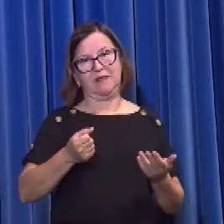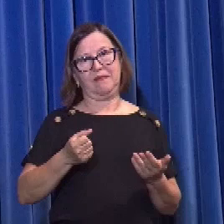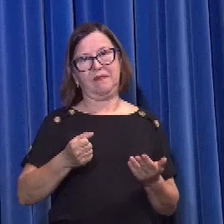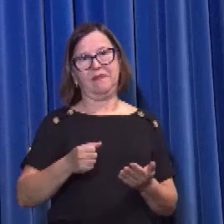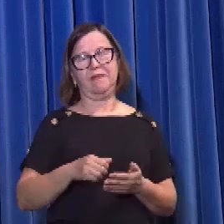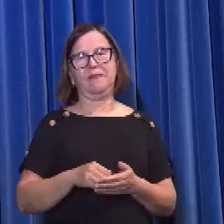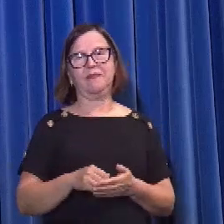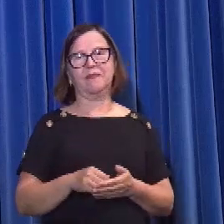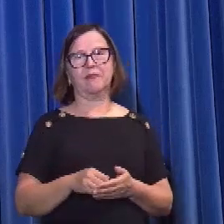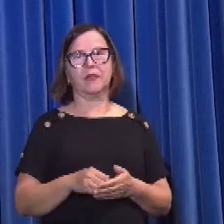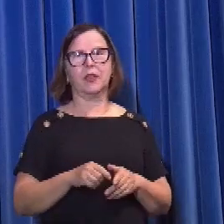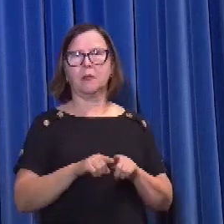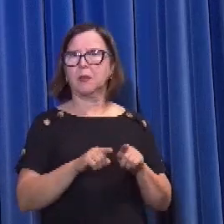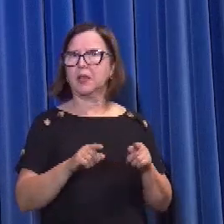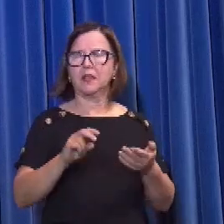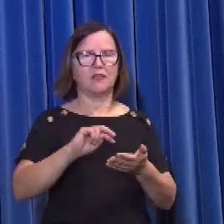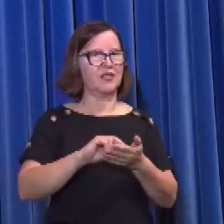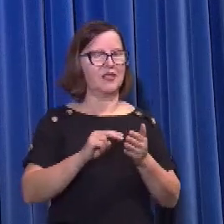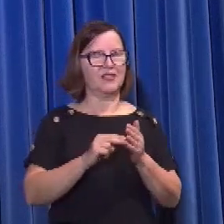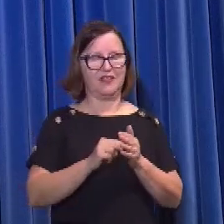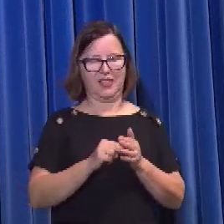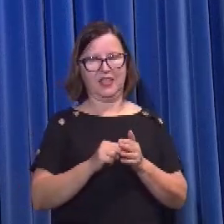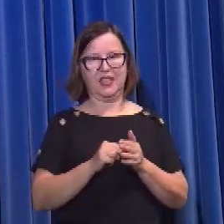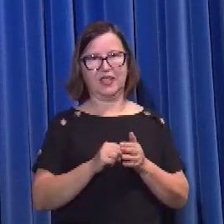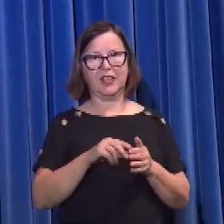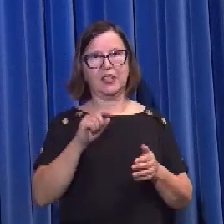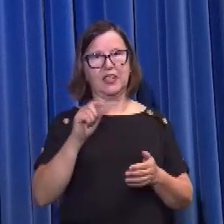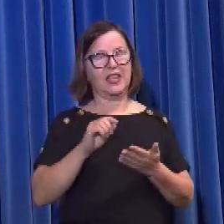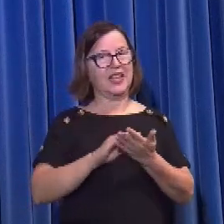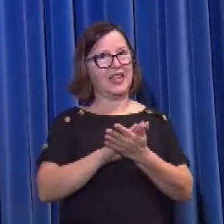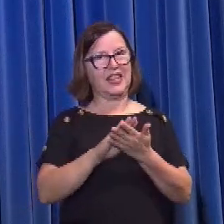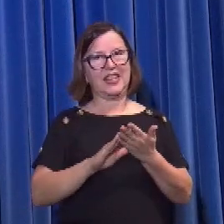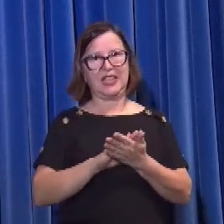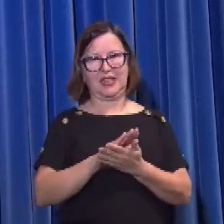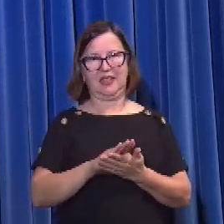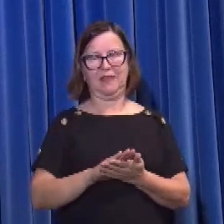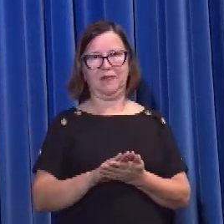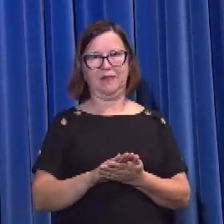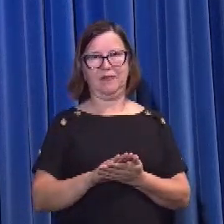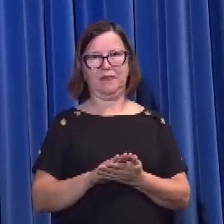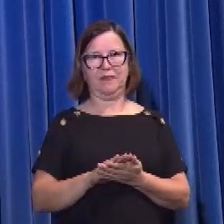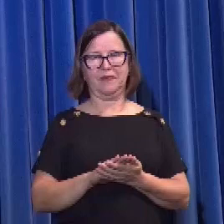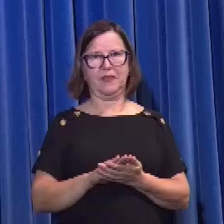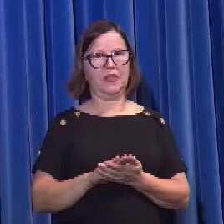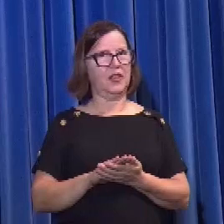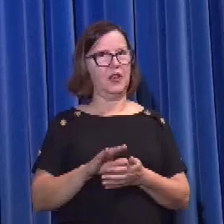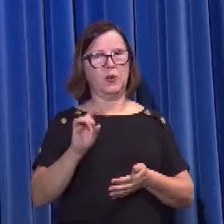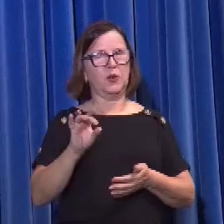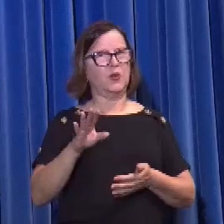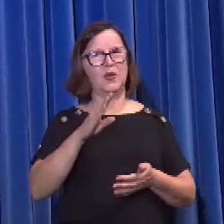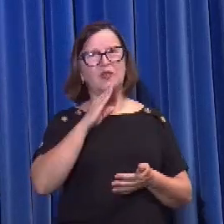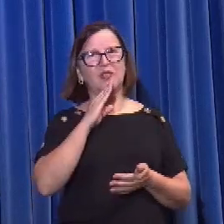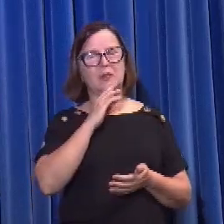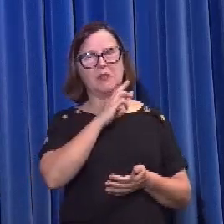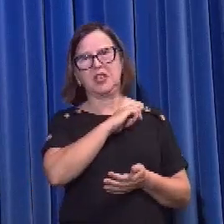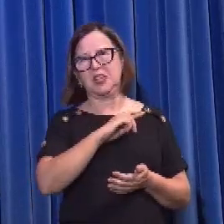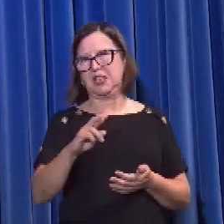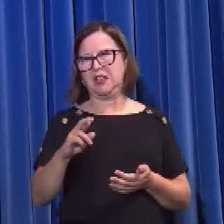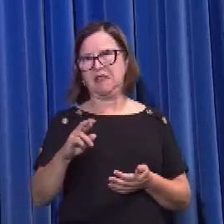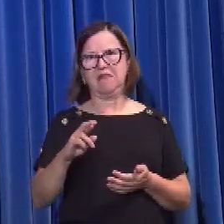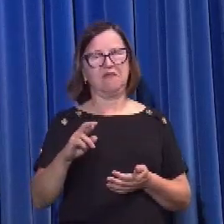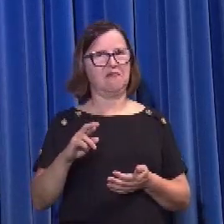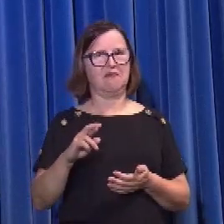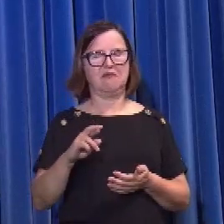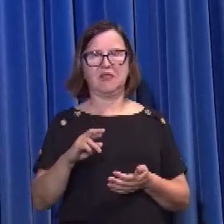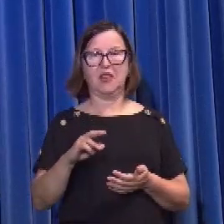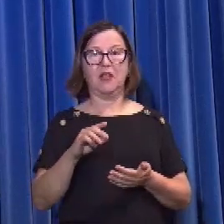entrevista, mas isso não significa absolutamente nada. Não é o conhecimento de religião, não é o fato